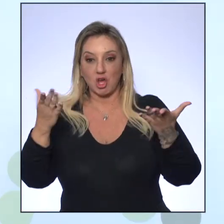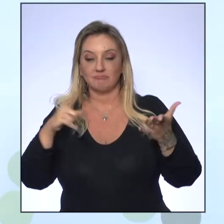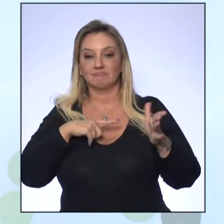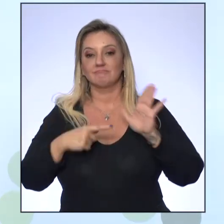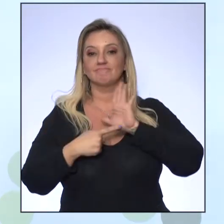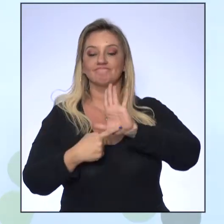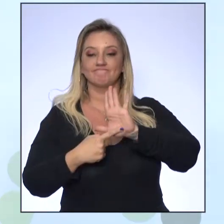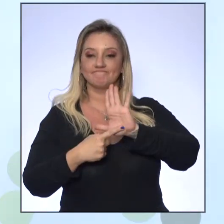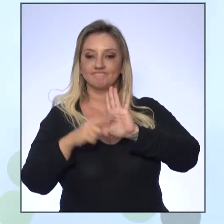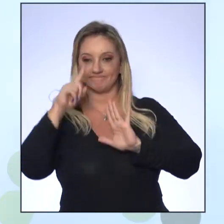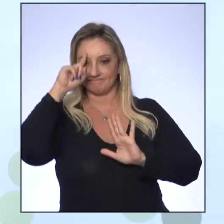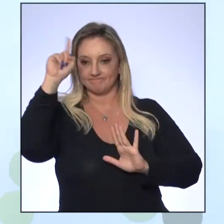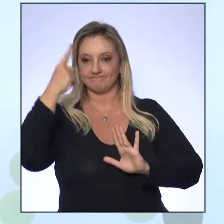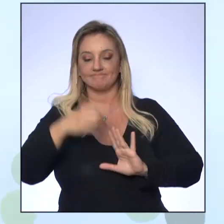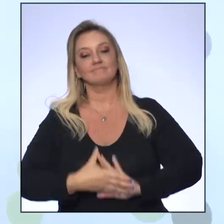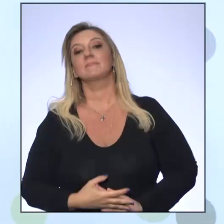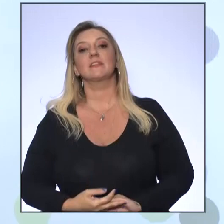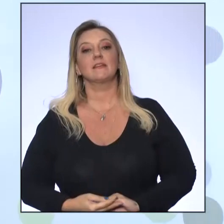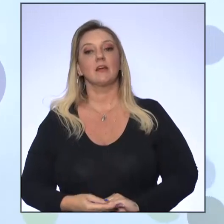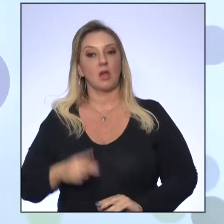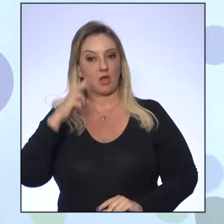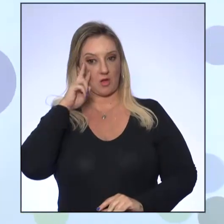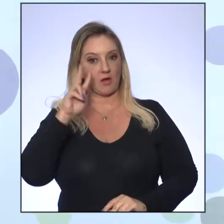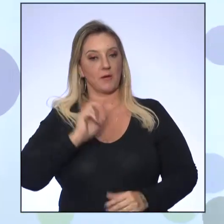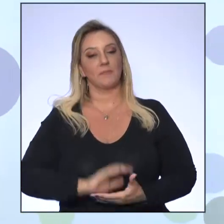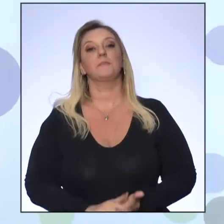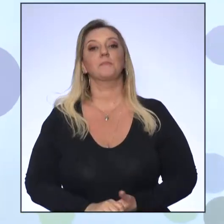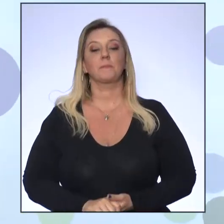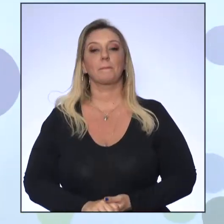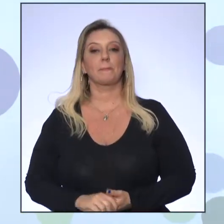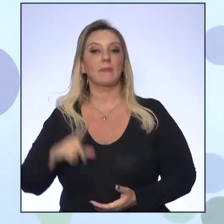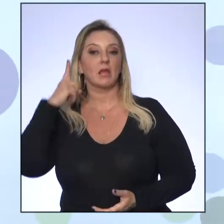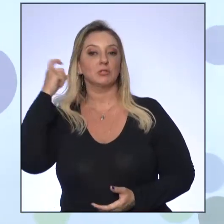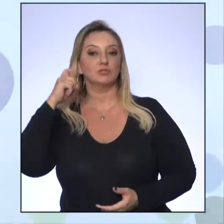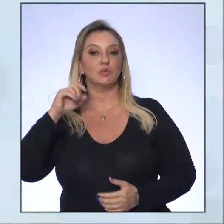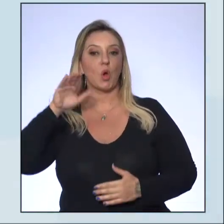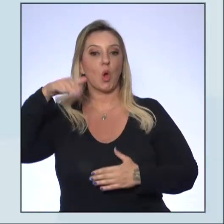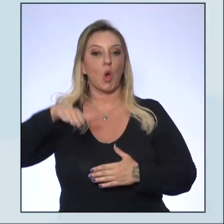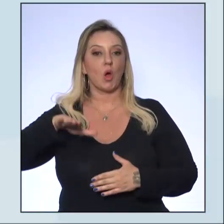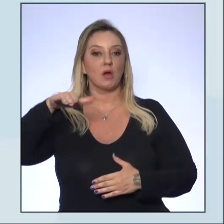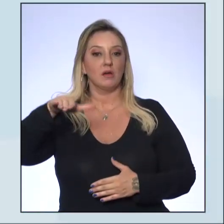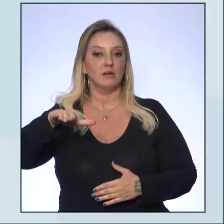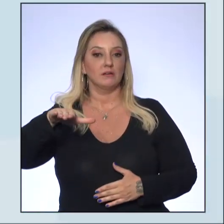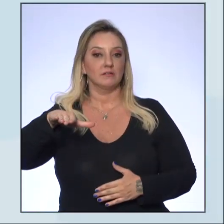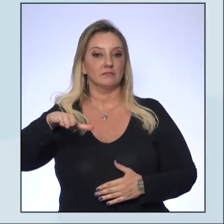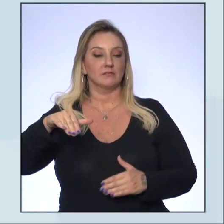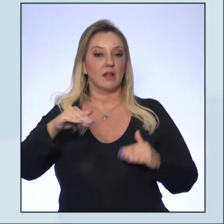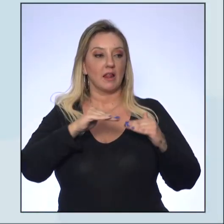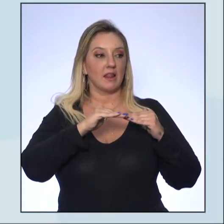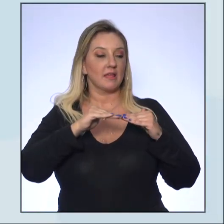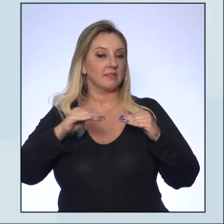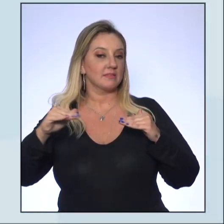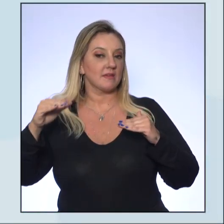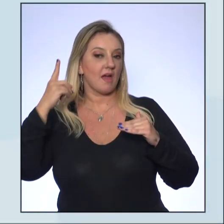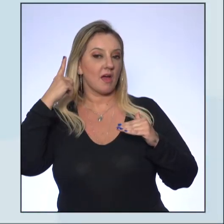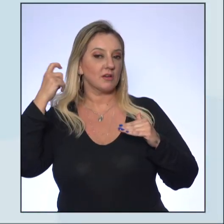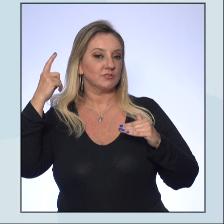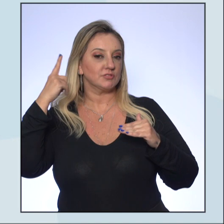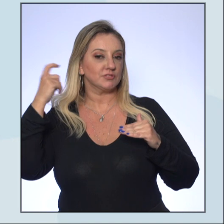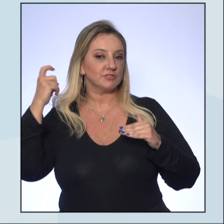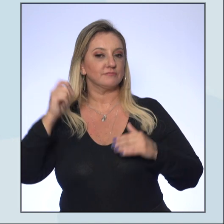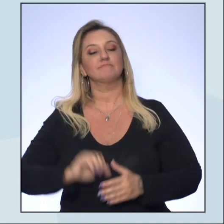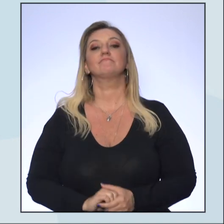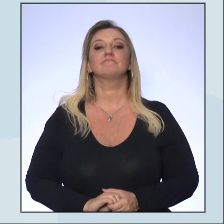aqui uma questão. Se liga na questão. Sons e ondas, o limiar auditivo. O que é limiar